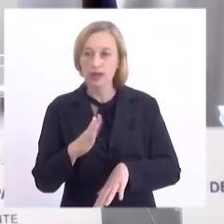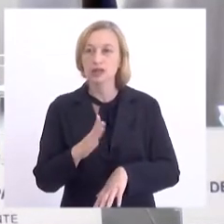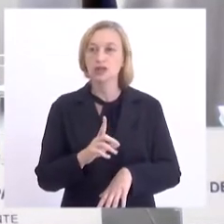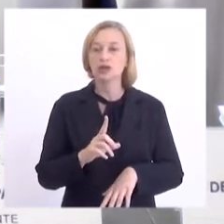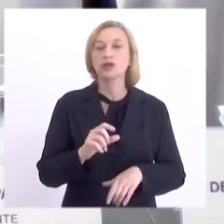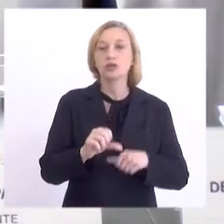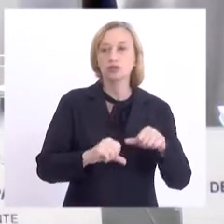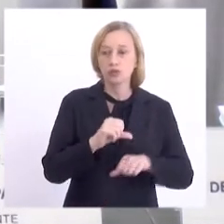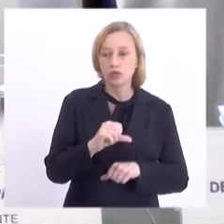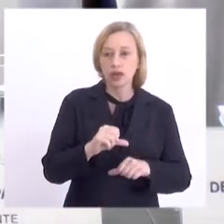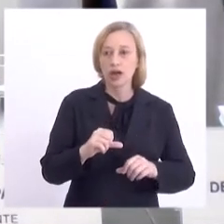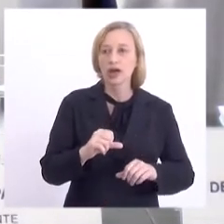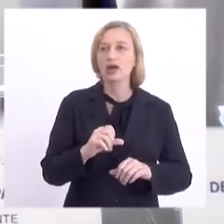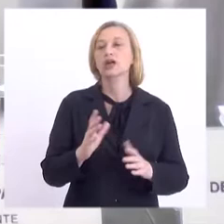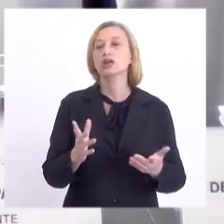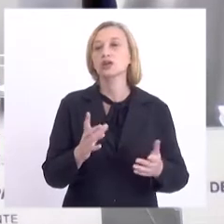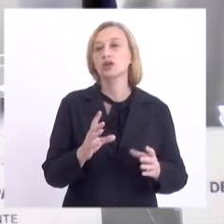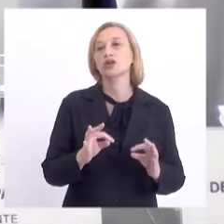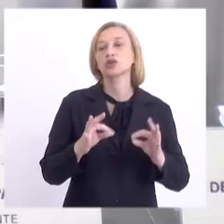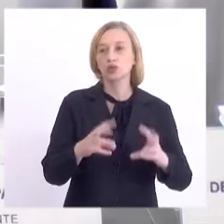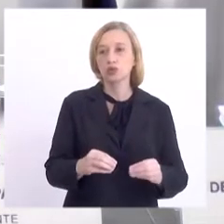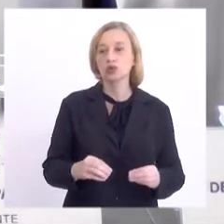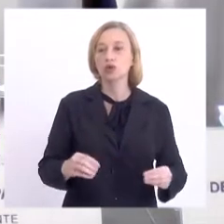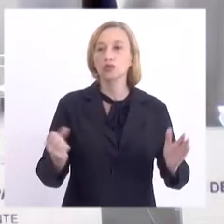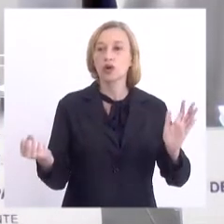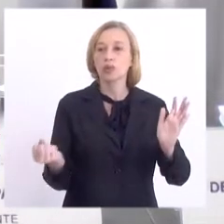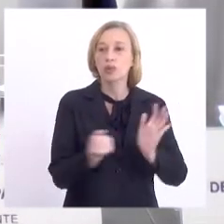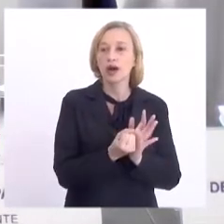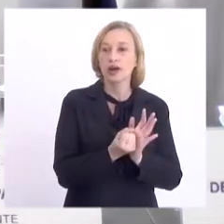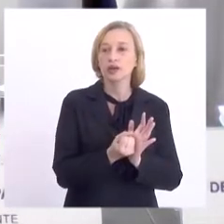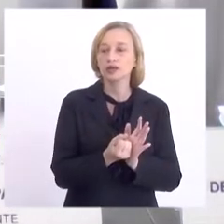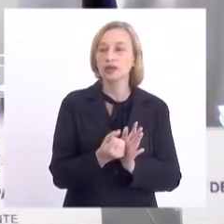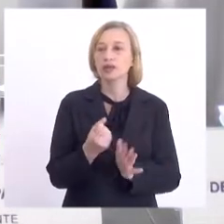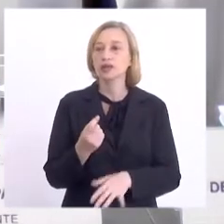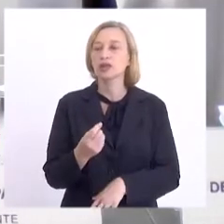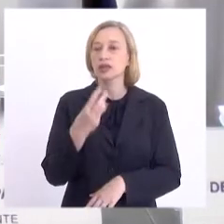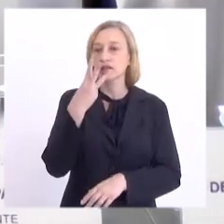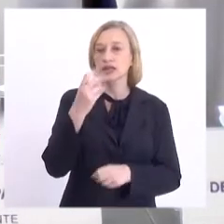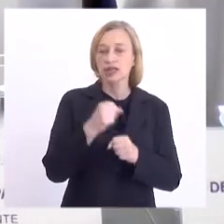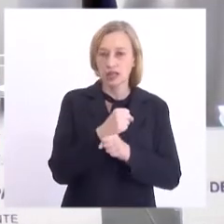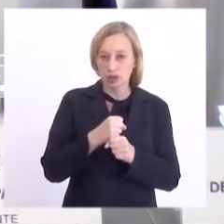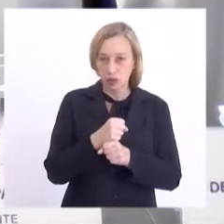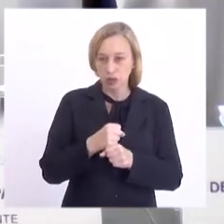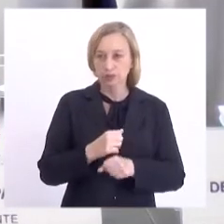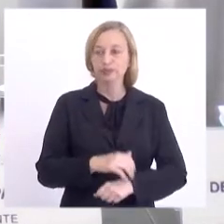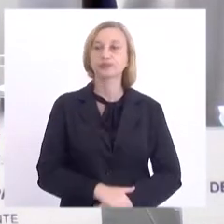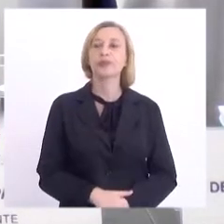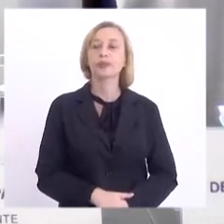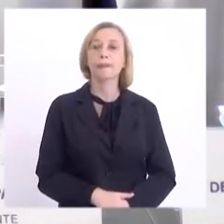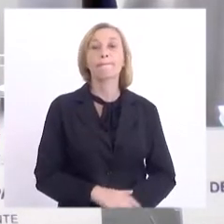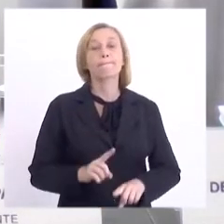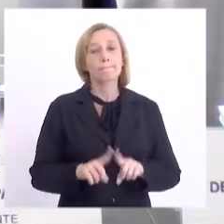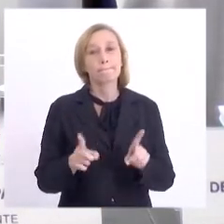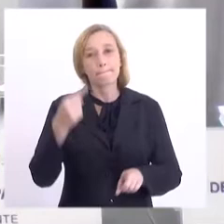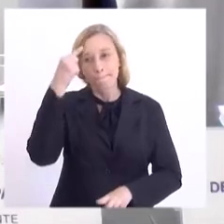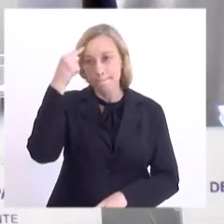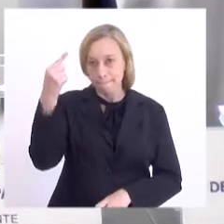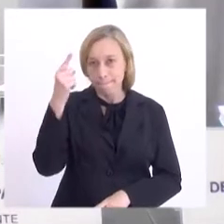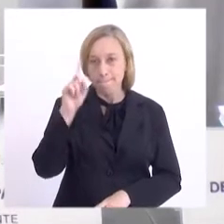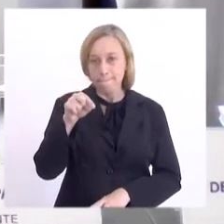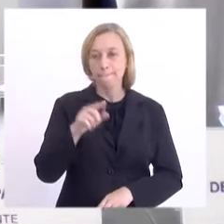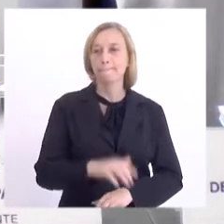mudar muda se tudo porque o pacto está previsto para 3 anos é mais da ideia